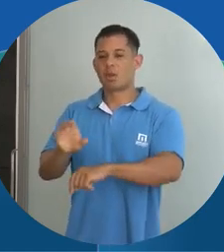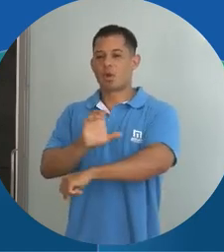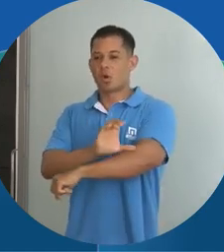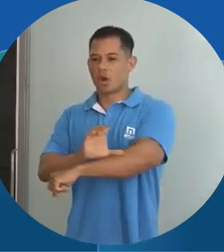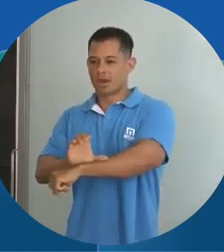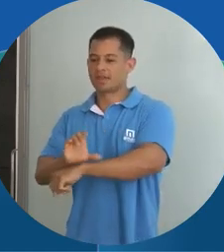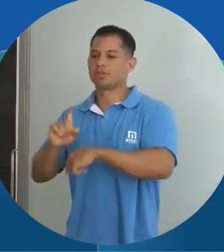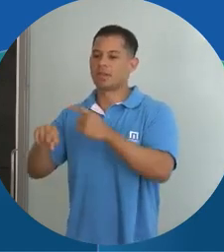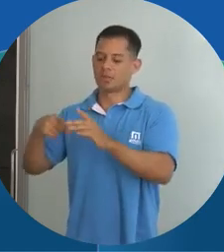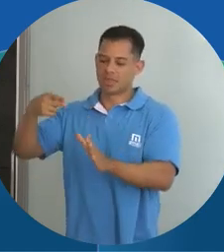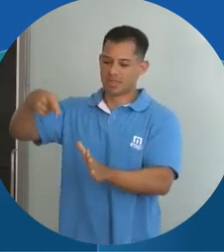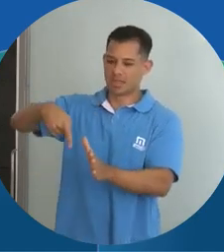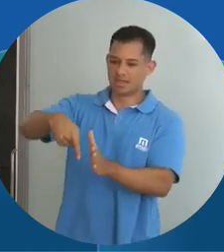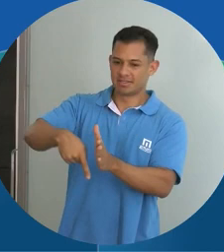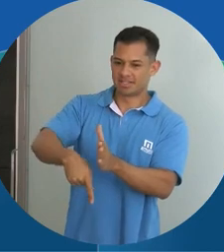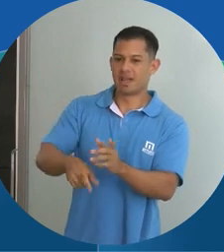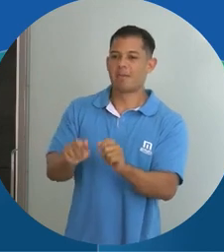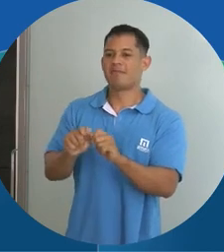descia para fazer o poço.